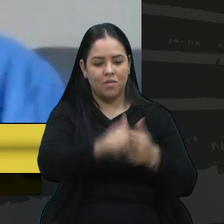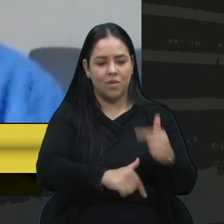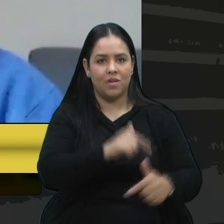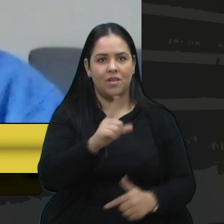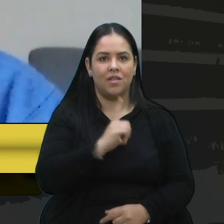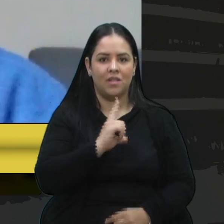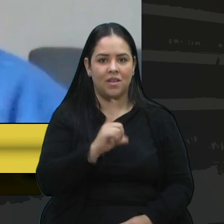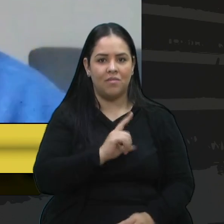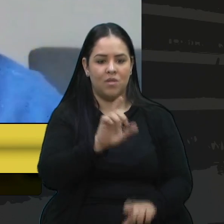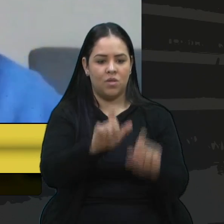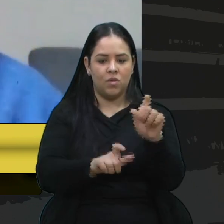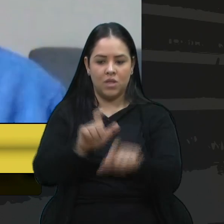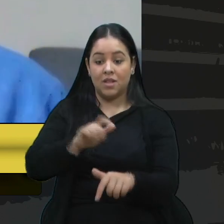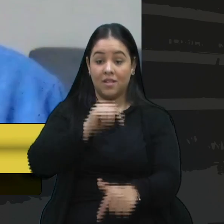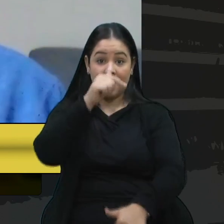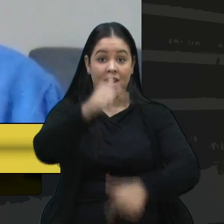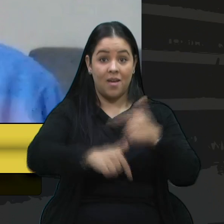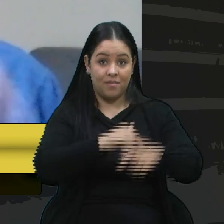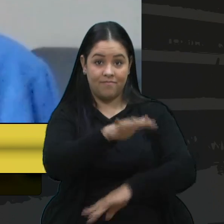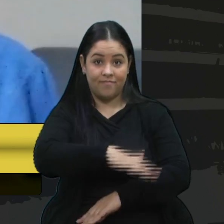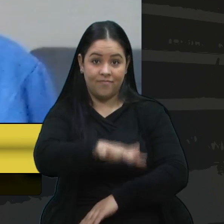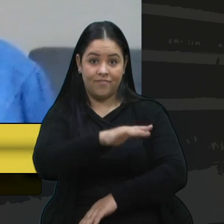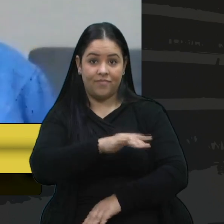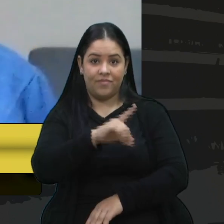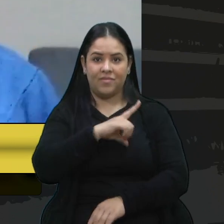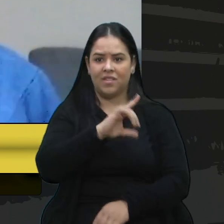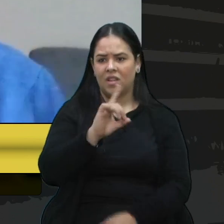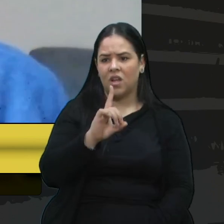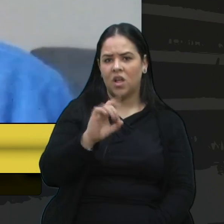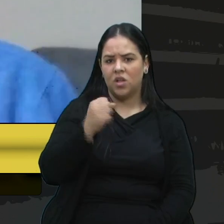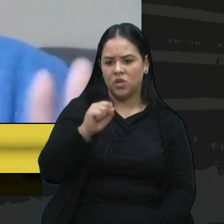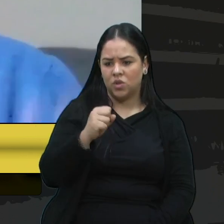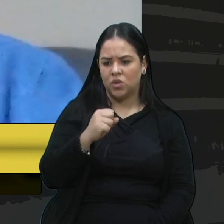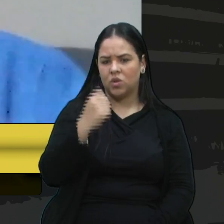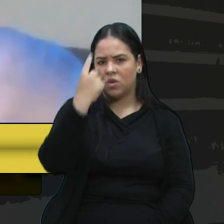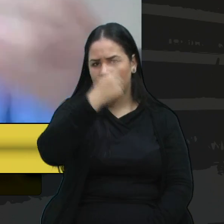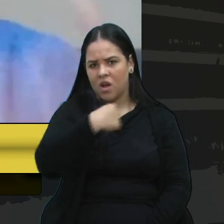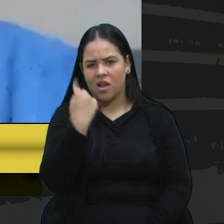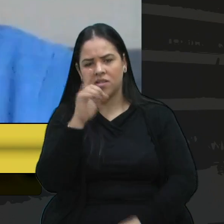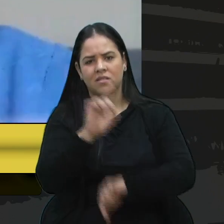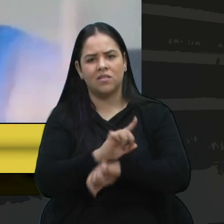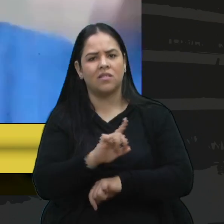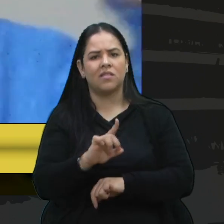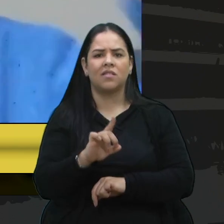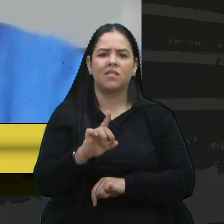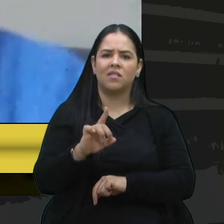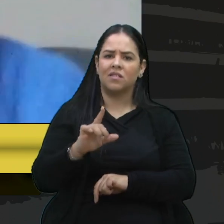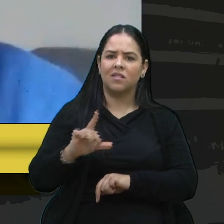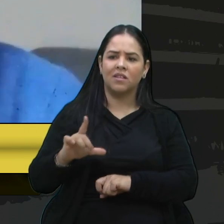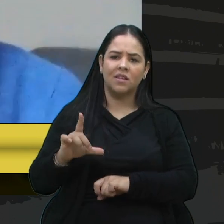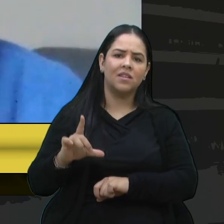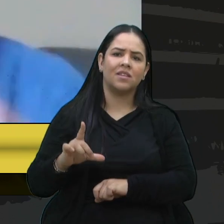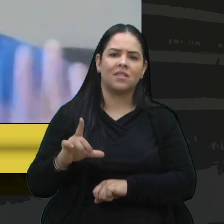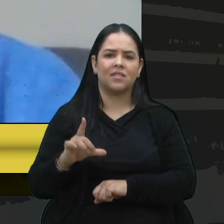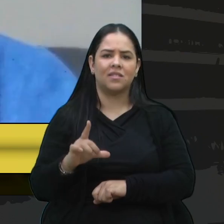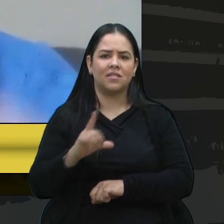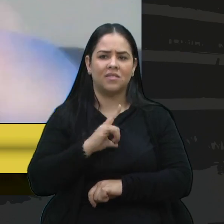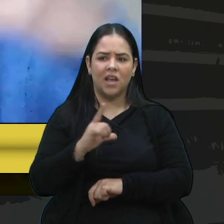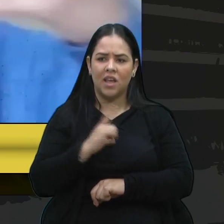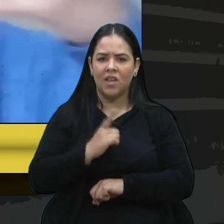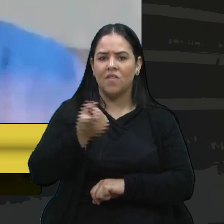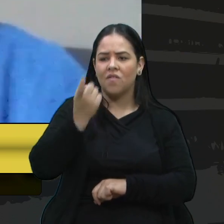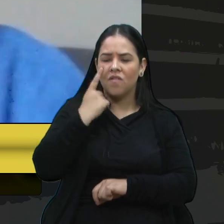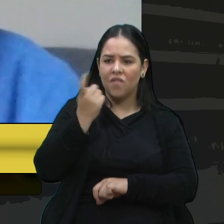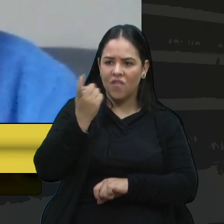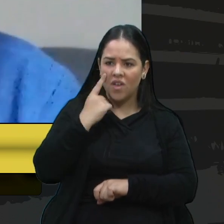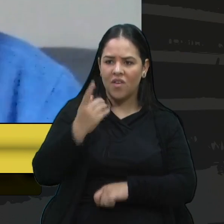por trabalhadores que trabalhavam 18 horas por dia, que viam seus filhos e suas esposas ter que trabalhar